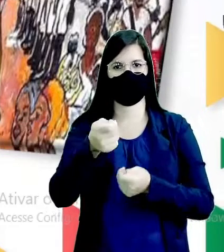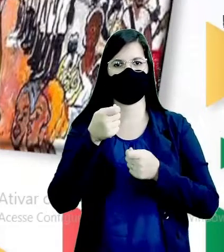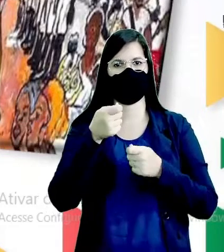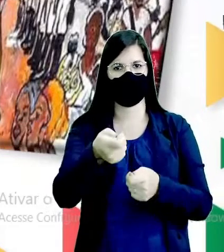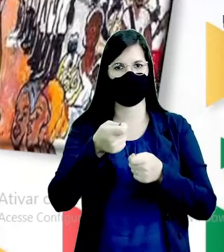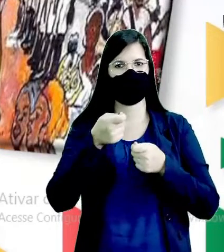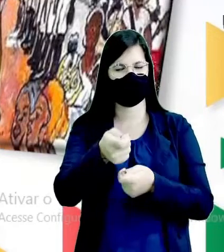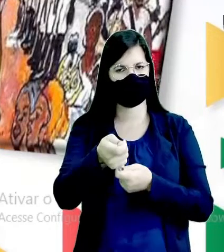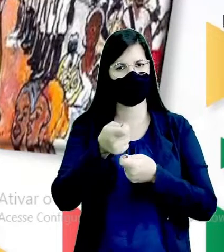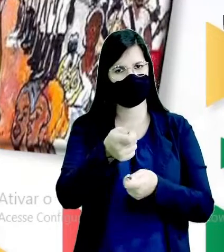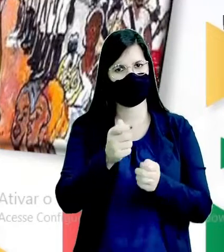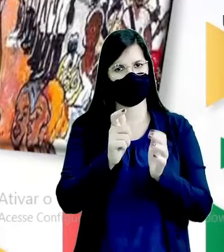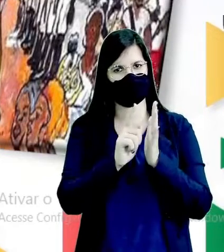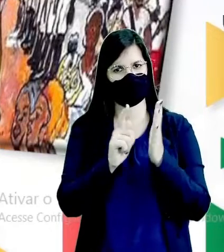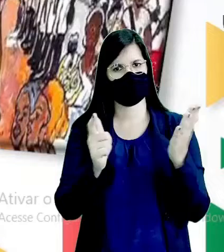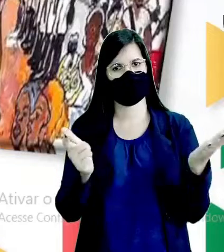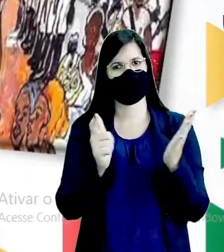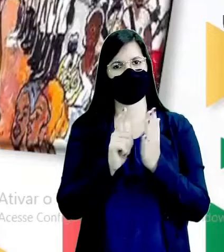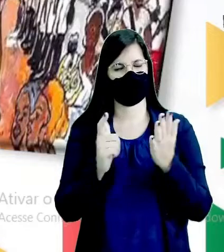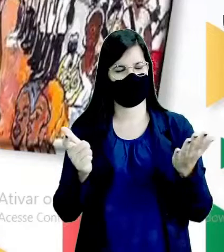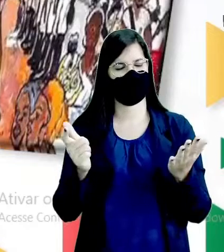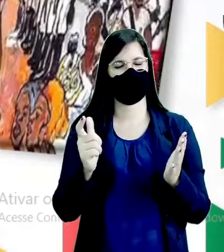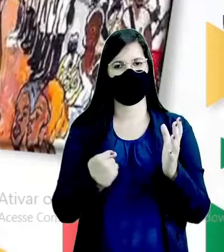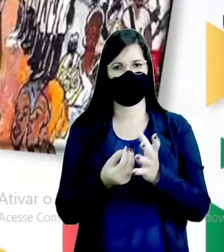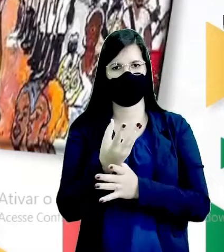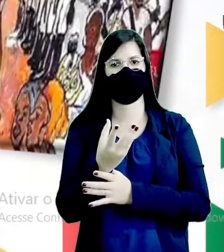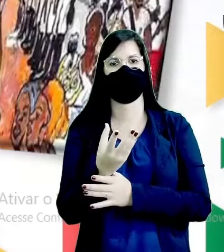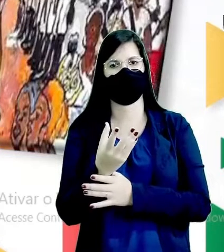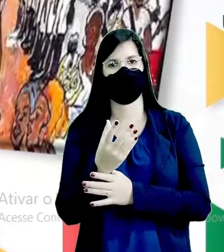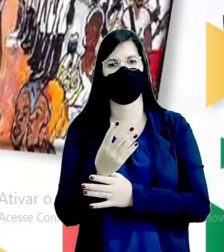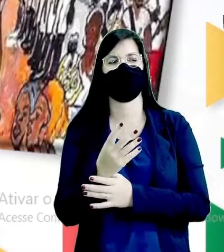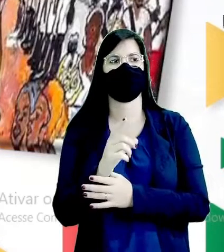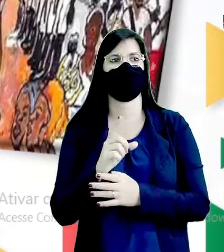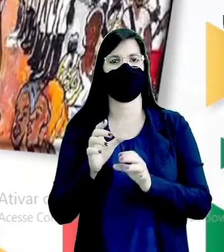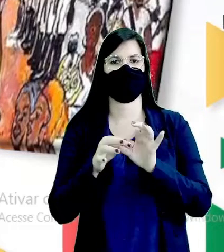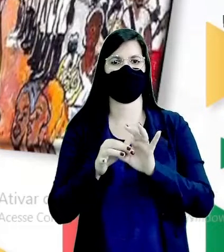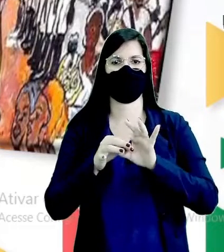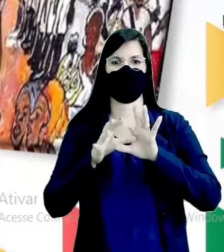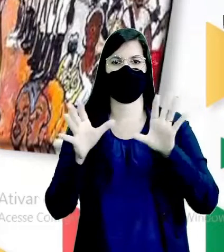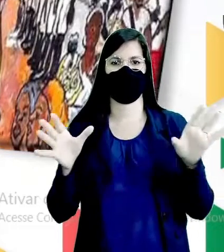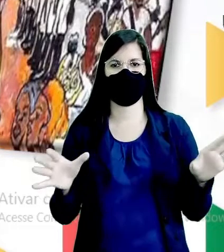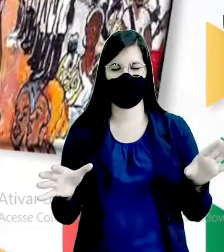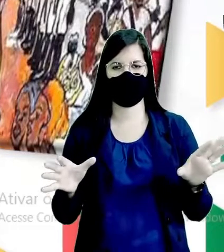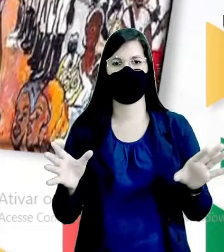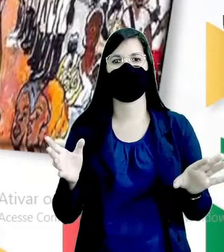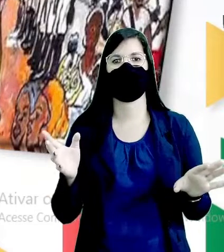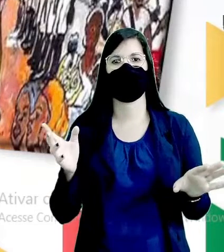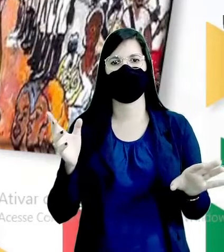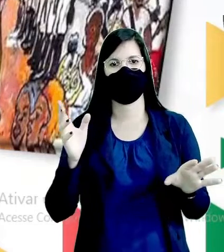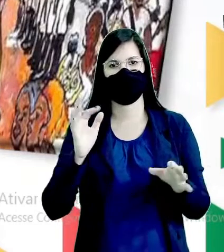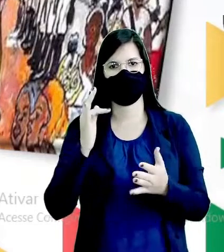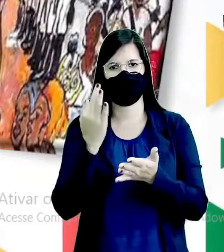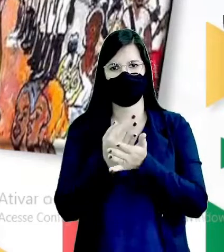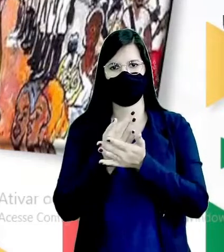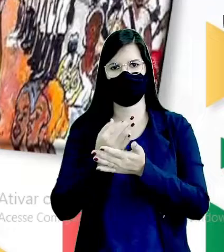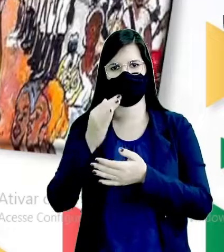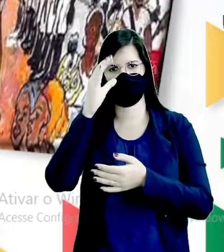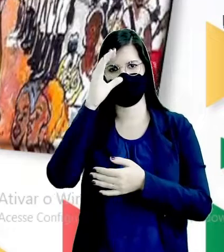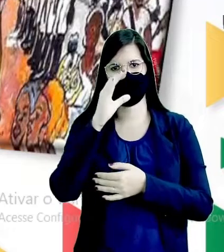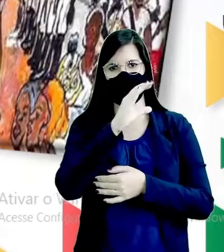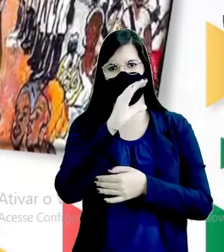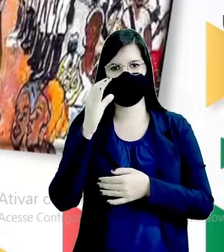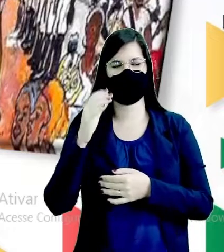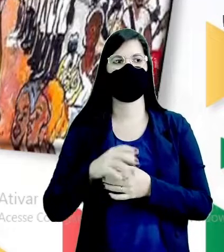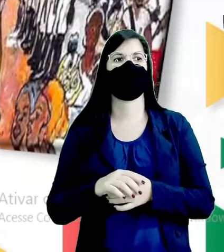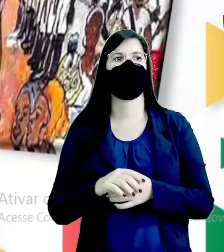jornal Tifes, né? que ele fez, né? E uma liberdade de culto também, porque só predominava a fé católica aqui, né? O